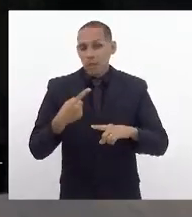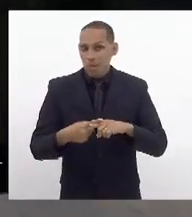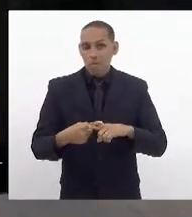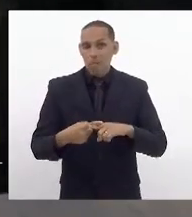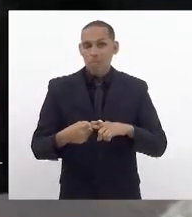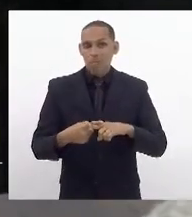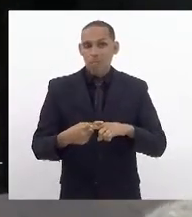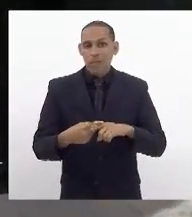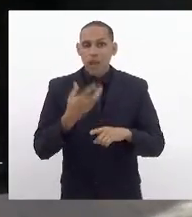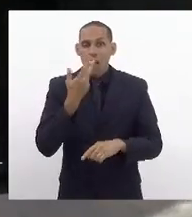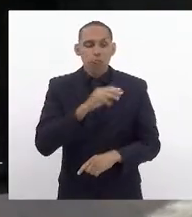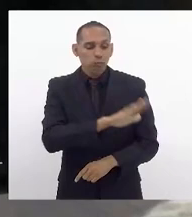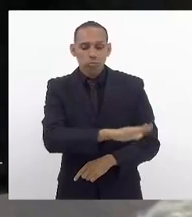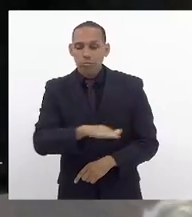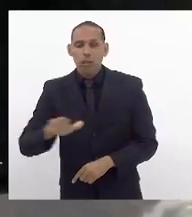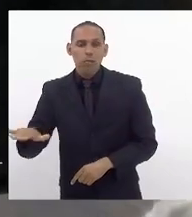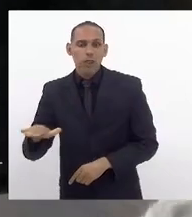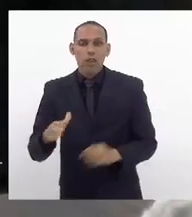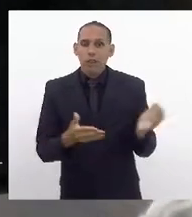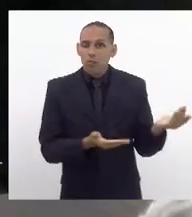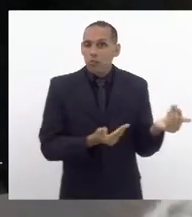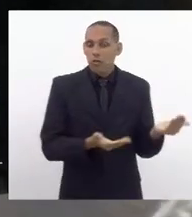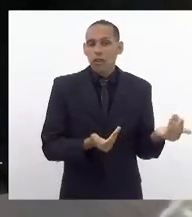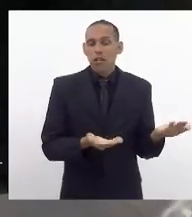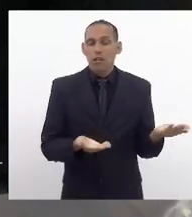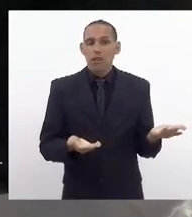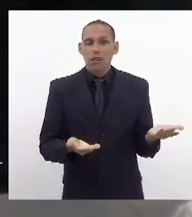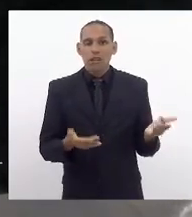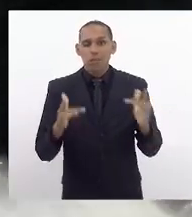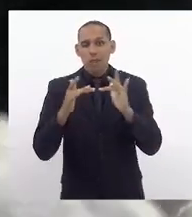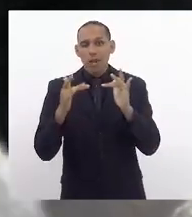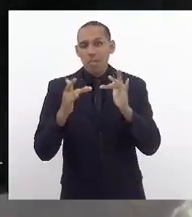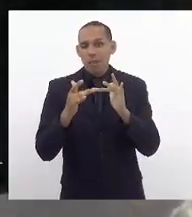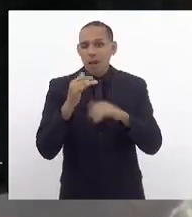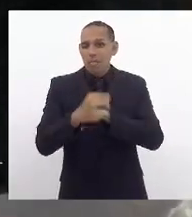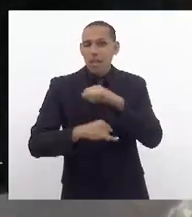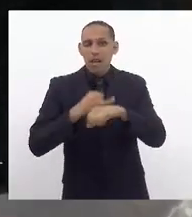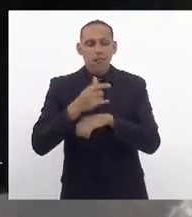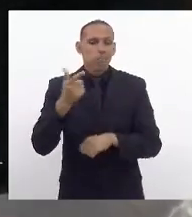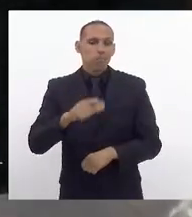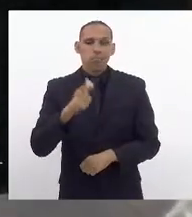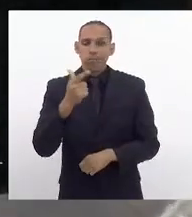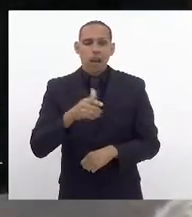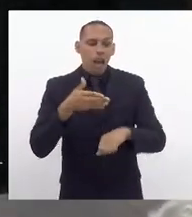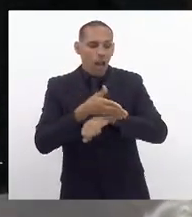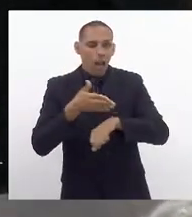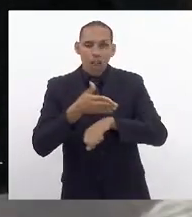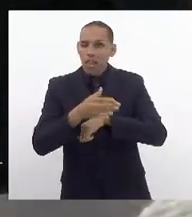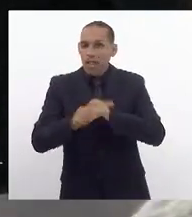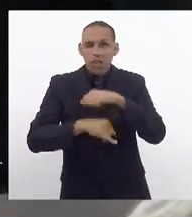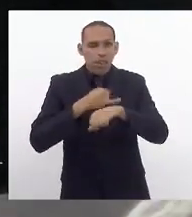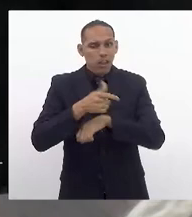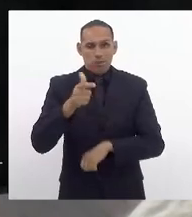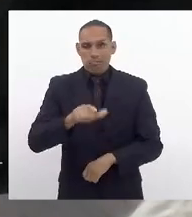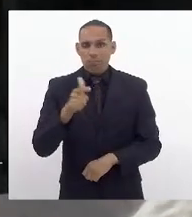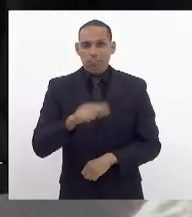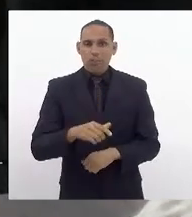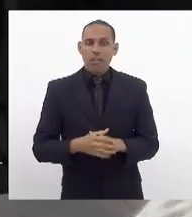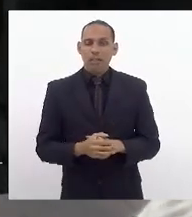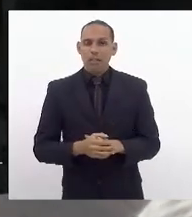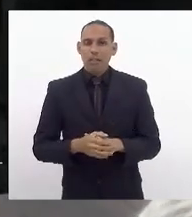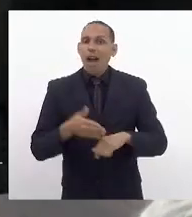nossas crianças, adolescentes, não têm conectividade, não têm acesso à internet, não